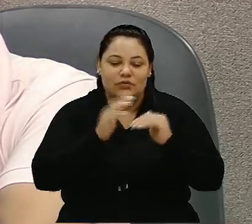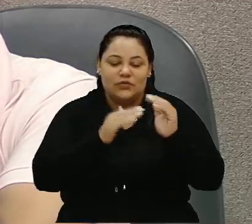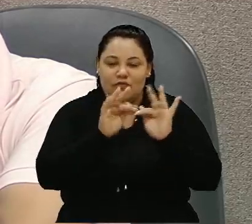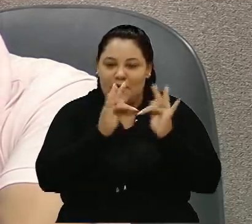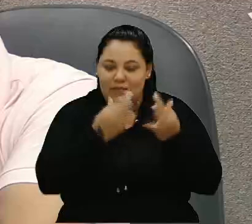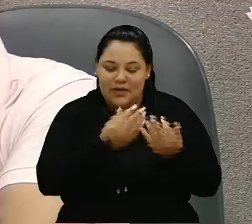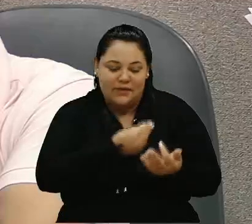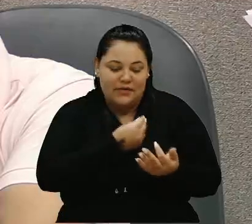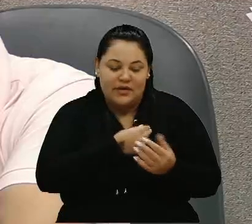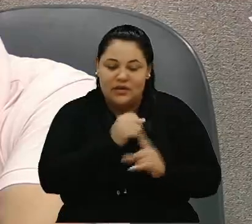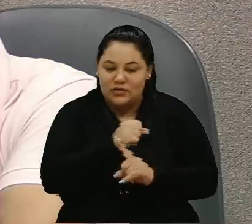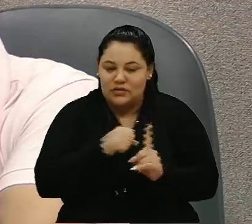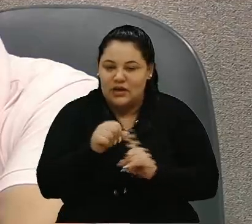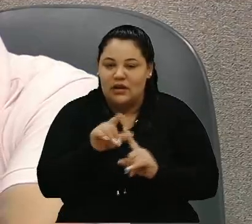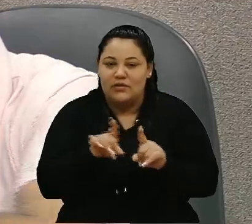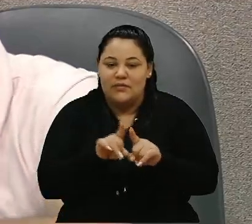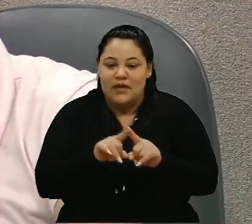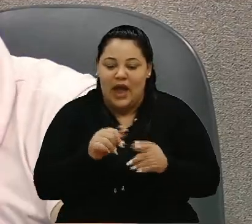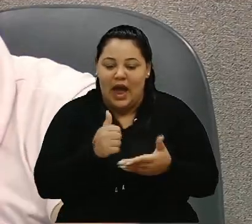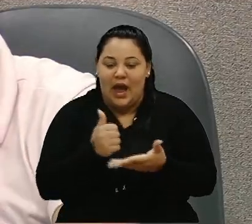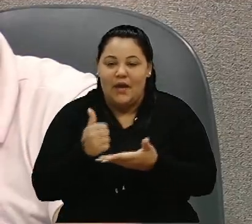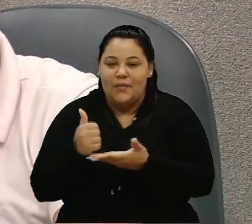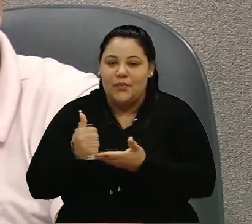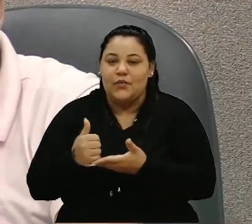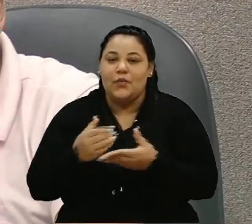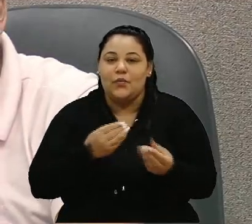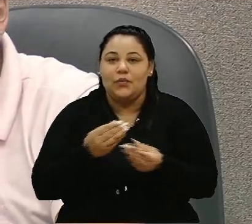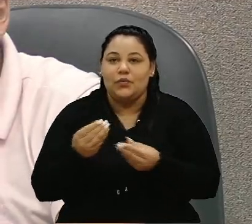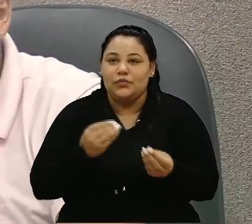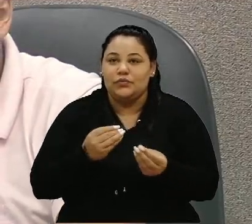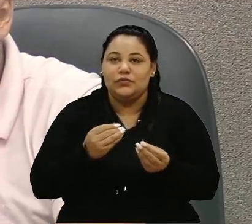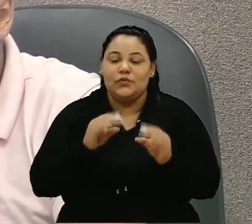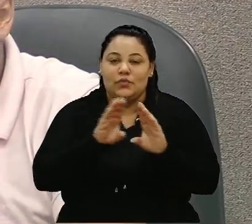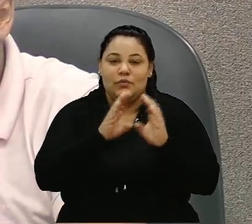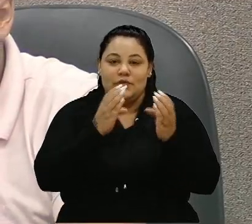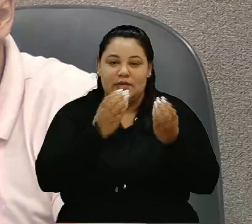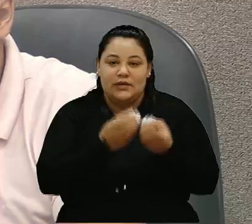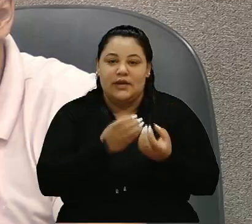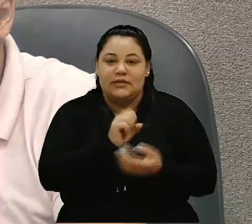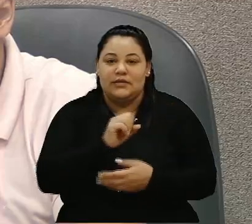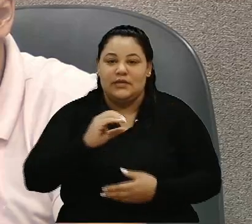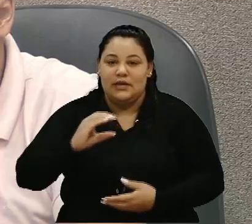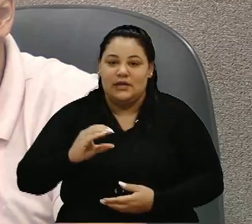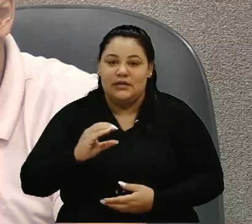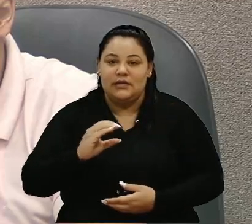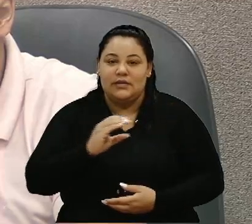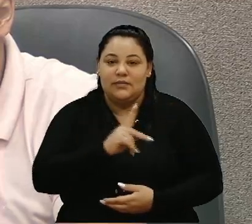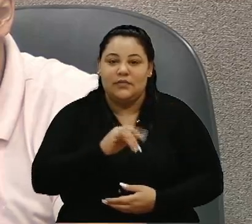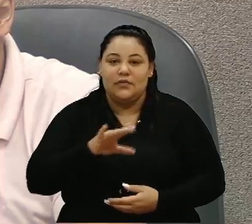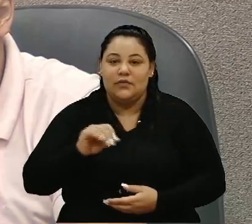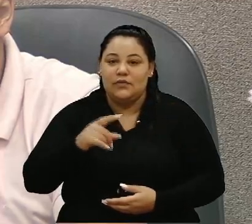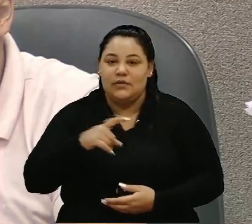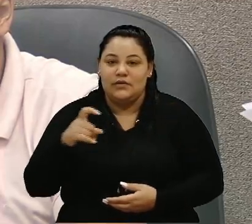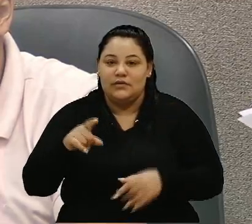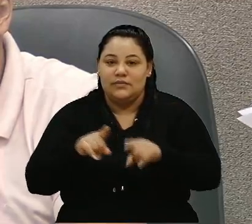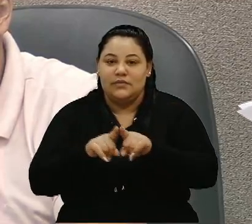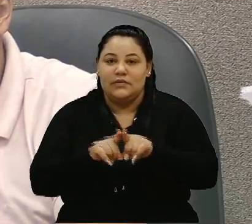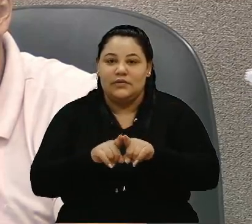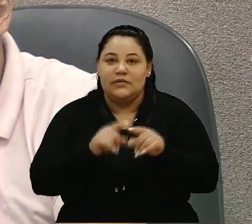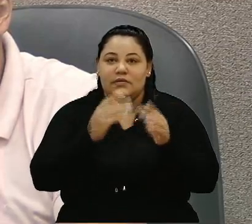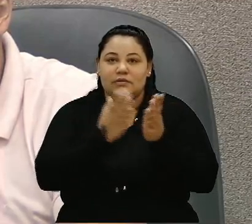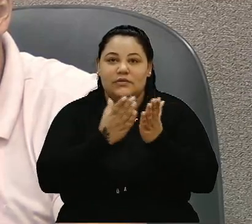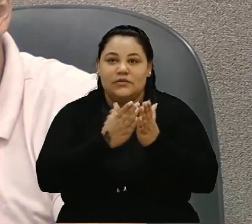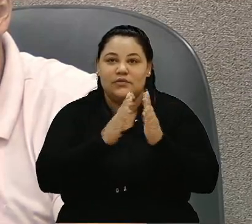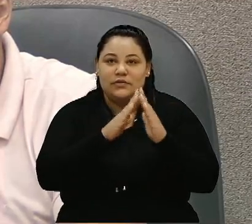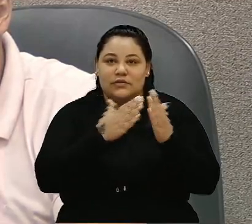laborais, contribuiu muito para as comunidades das paróquias de Santa Catarina e do Pio X. Líbera Carlina estudou na pequena escola comunitária